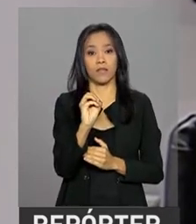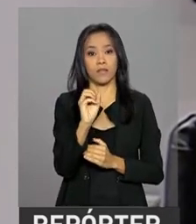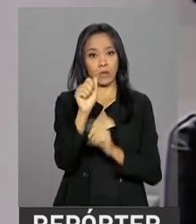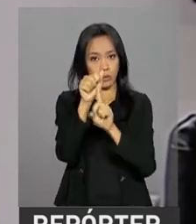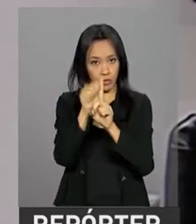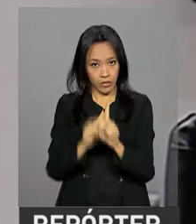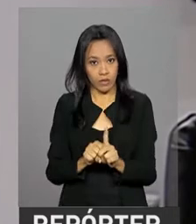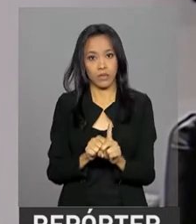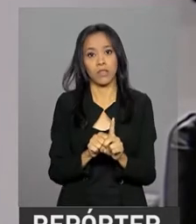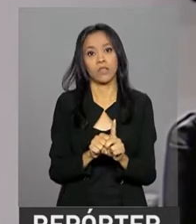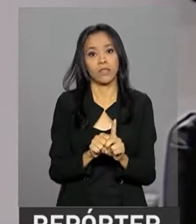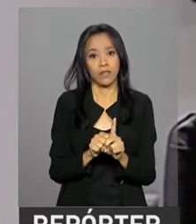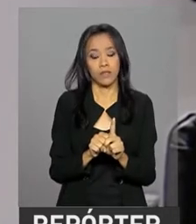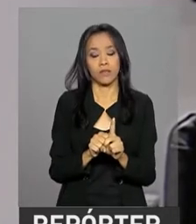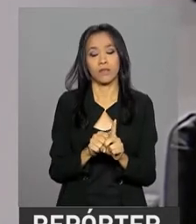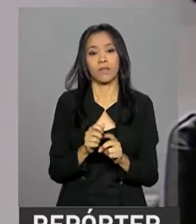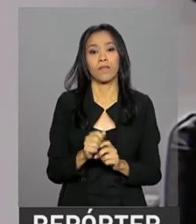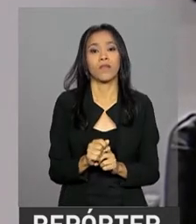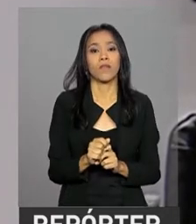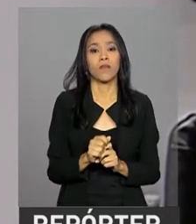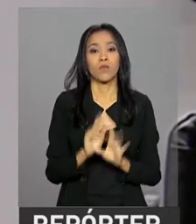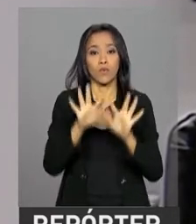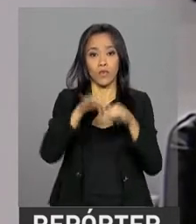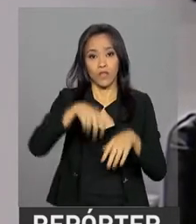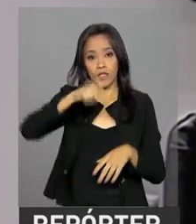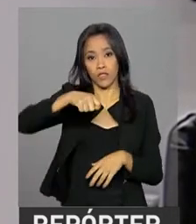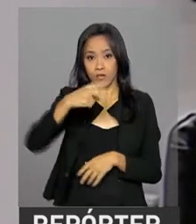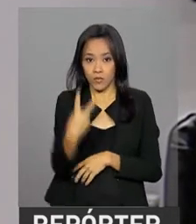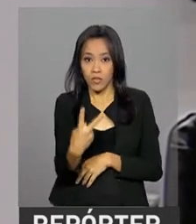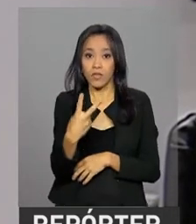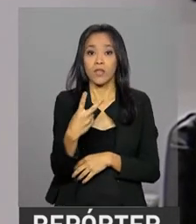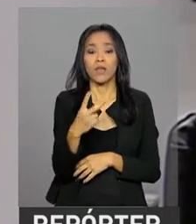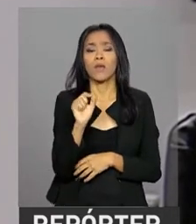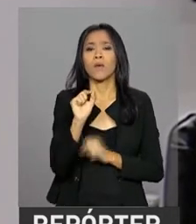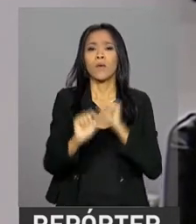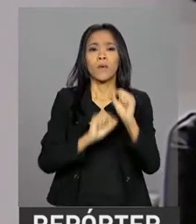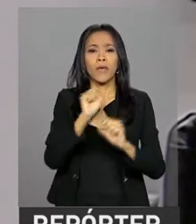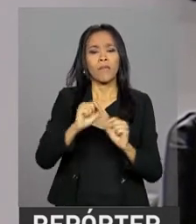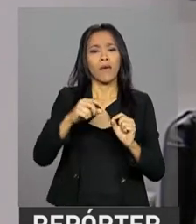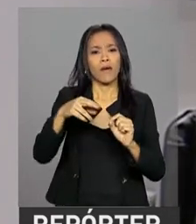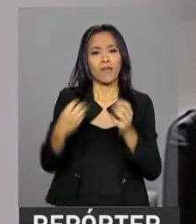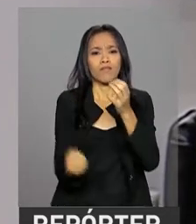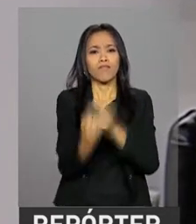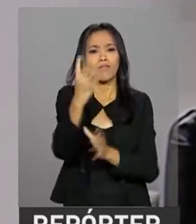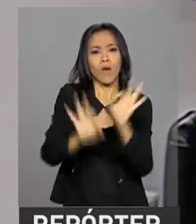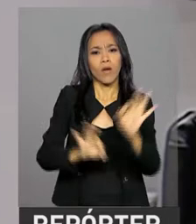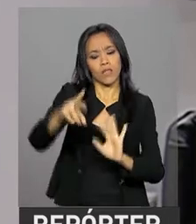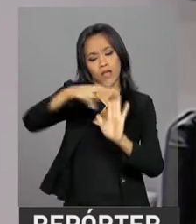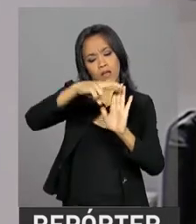subsequente ao encerramento do bimestre, para detalhar essas medidas e implementar o